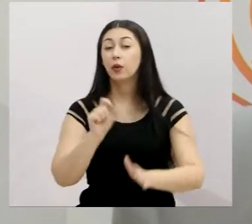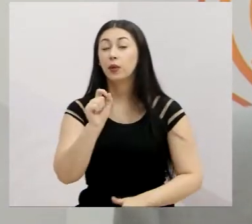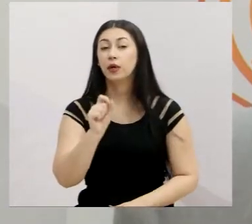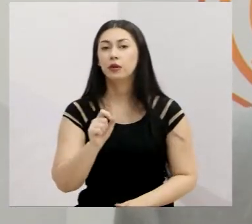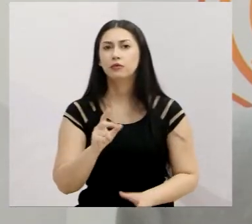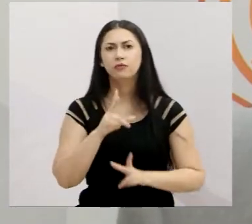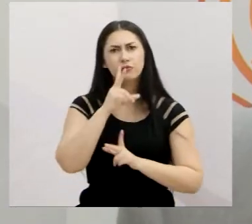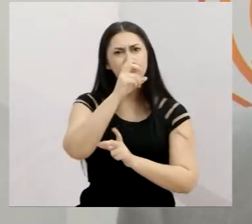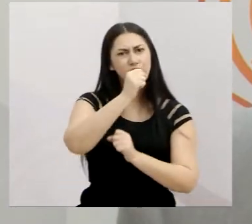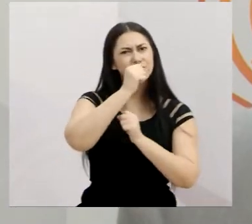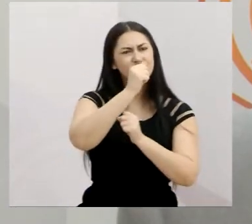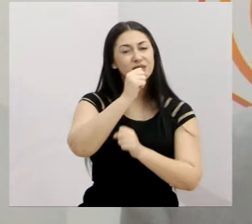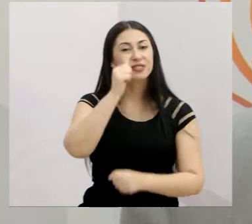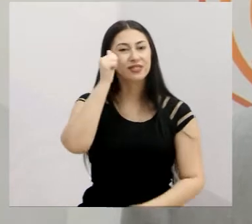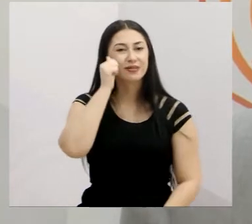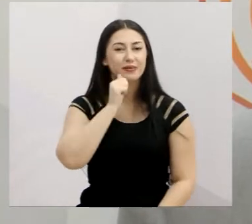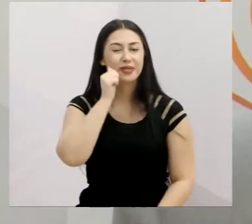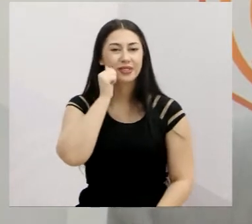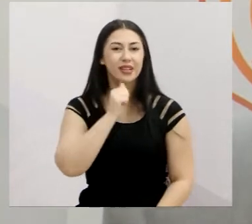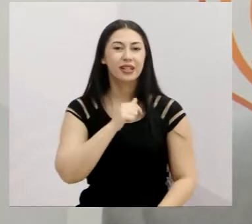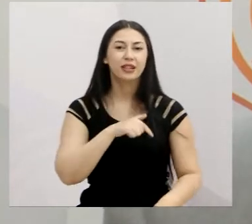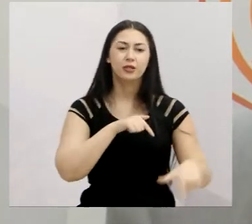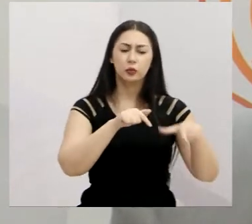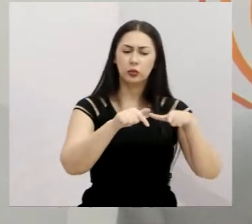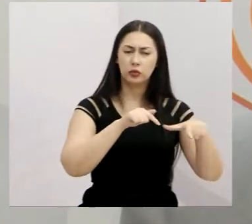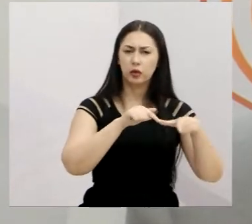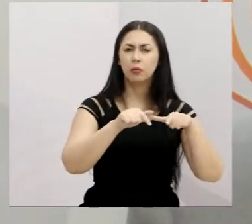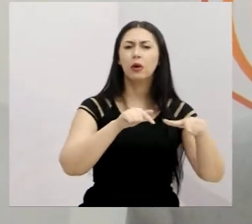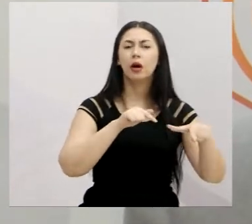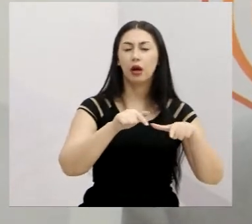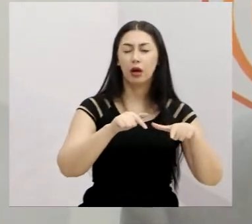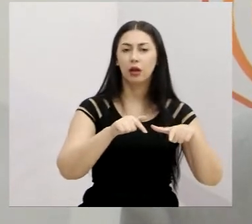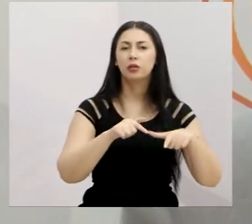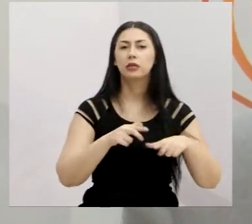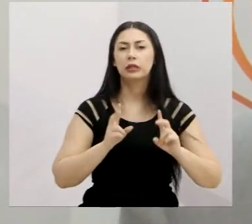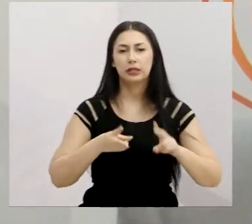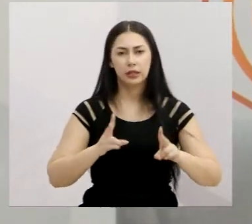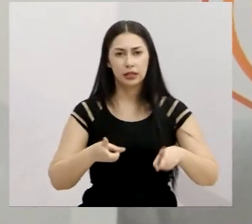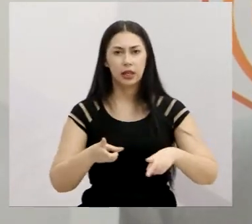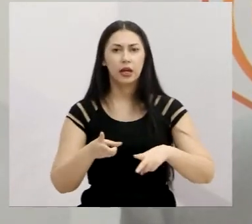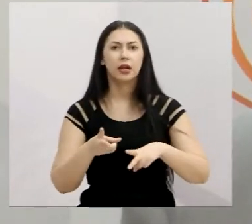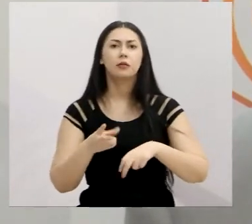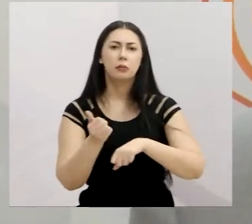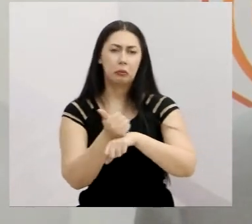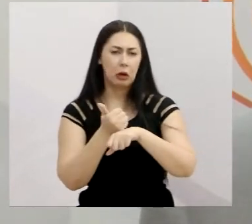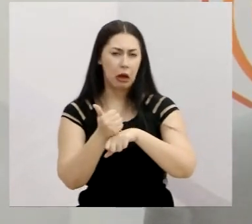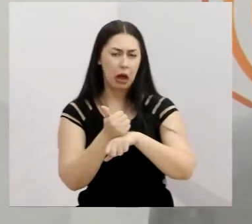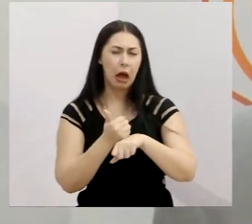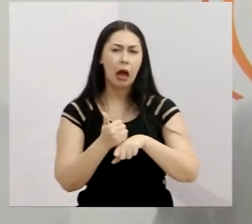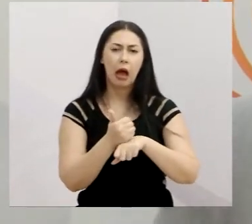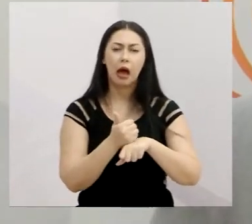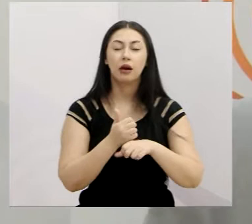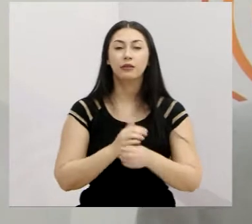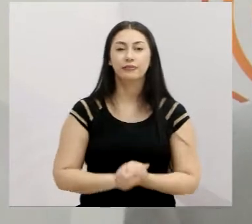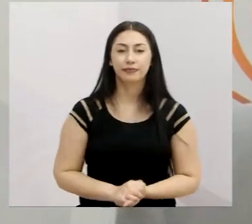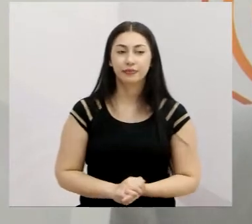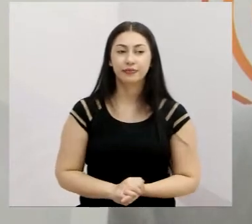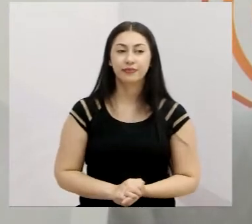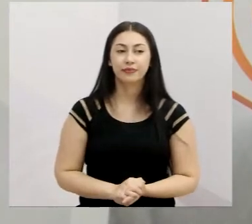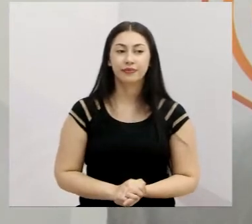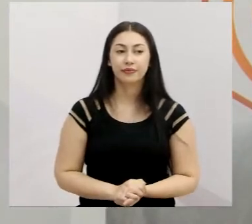força da mulher o nosso mercado de trabalho exercendo e no manicure como artesã